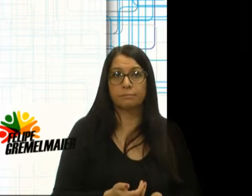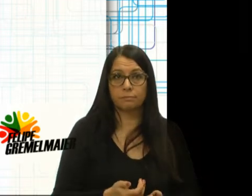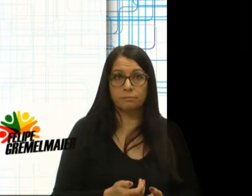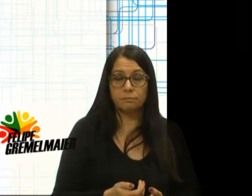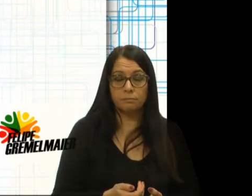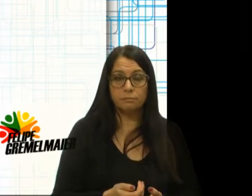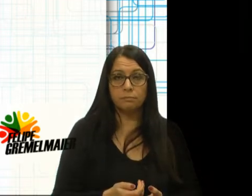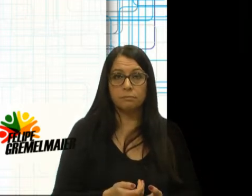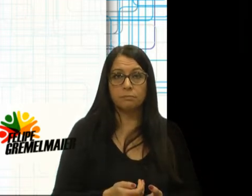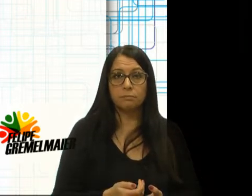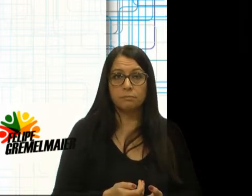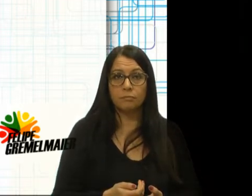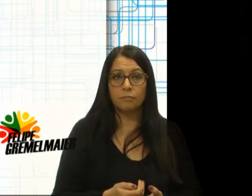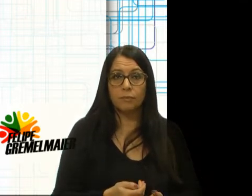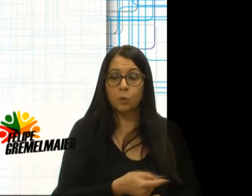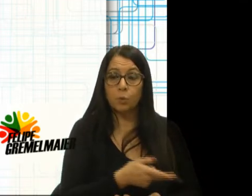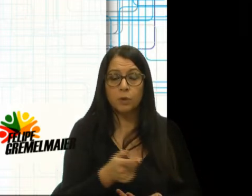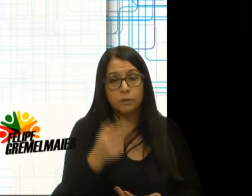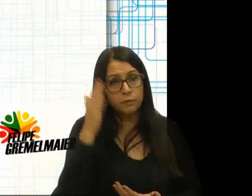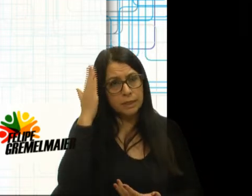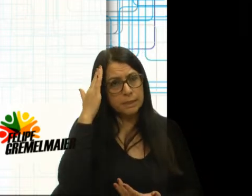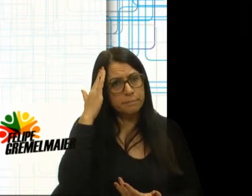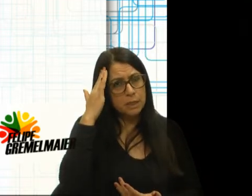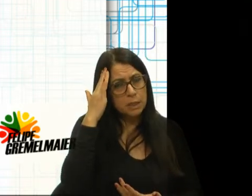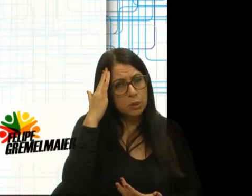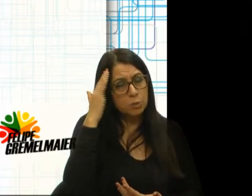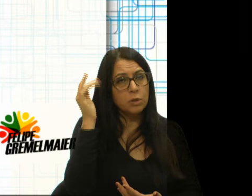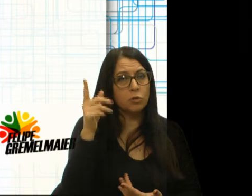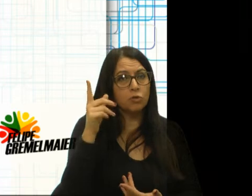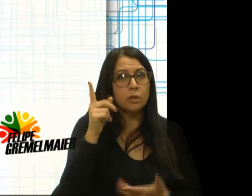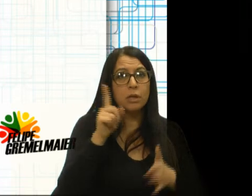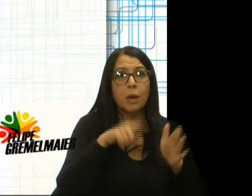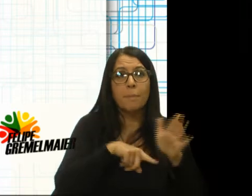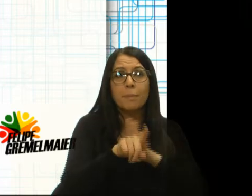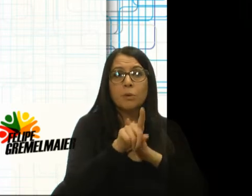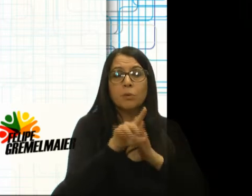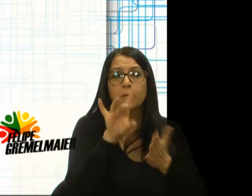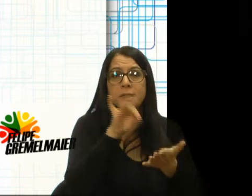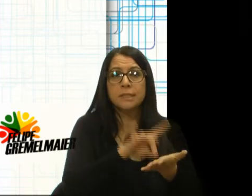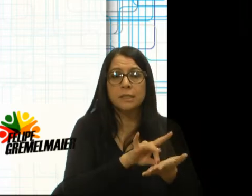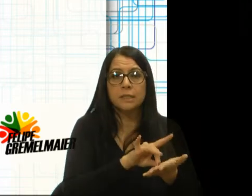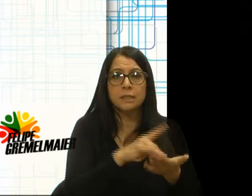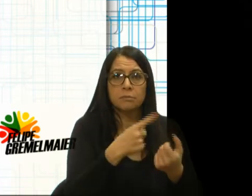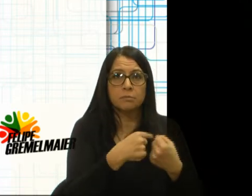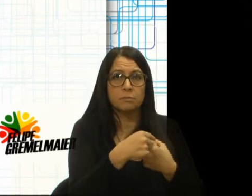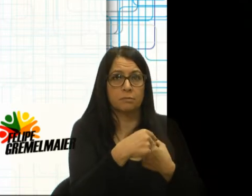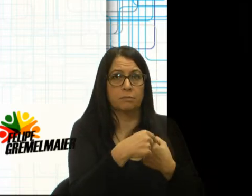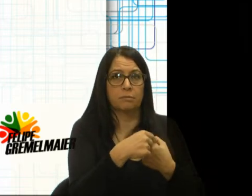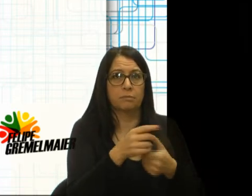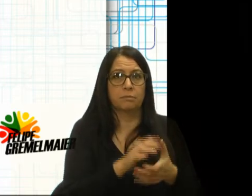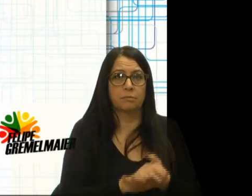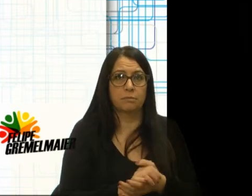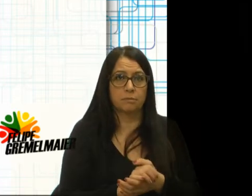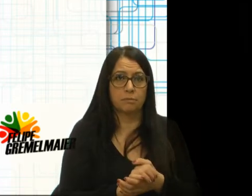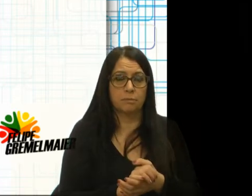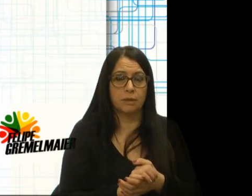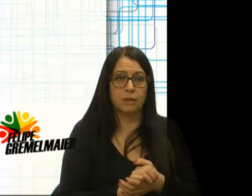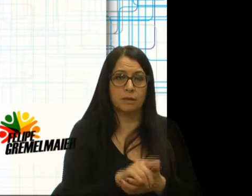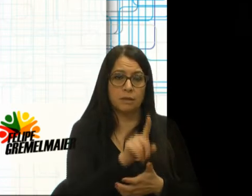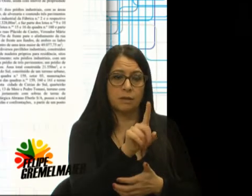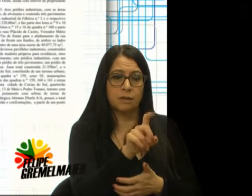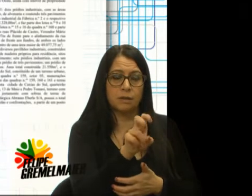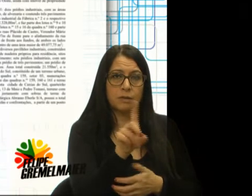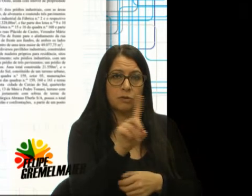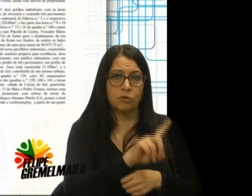a gente ficou sabendo que havia um questionamento oficial sendo feito ao município e que tinha 15 dias para responder